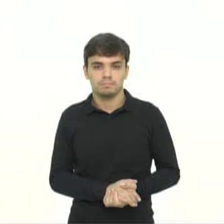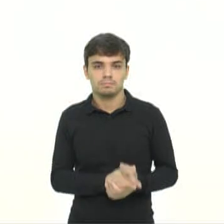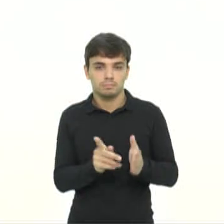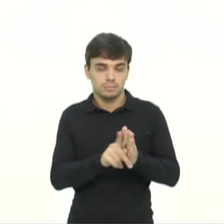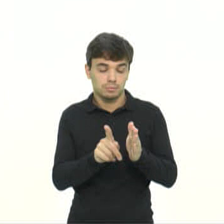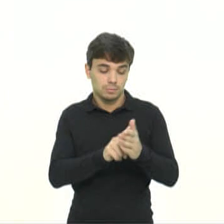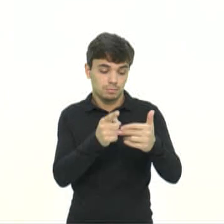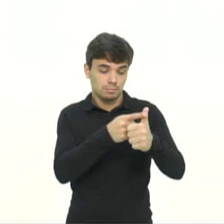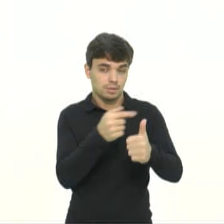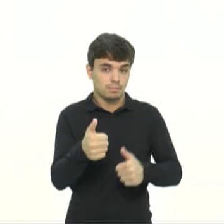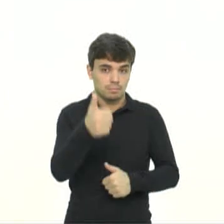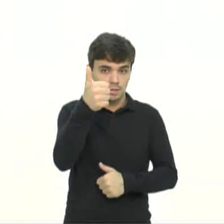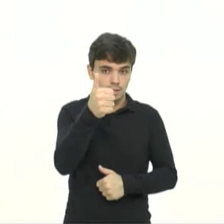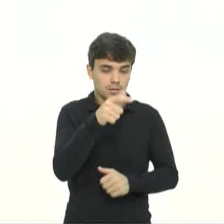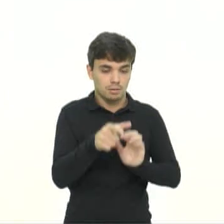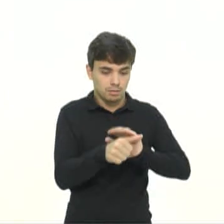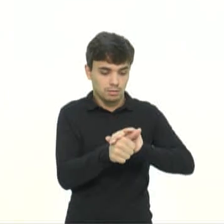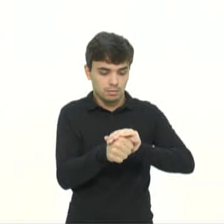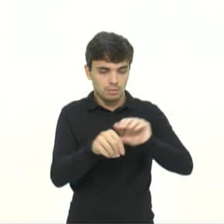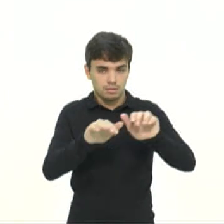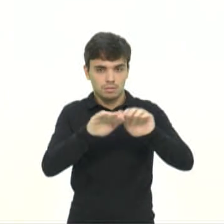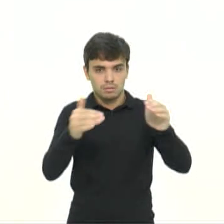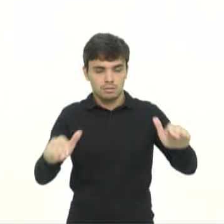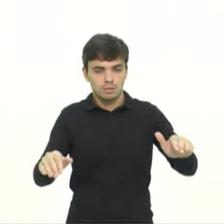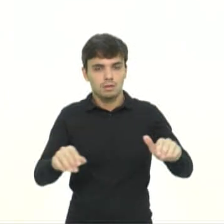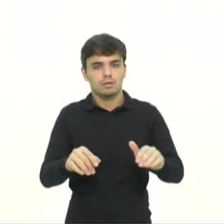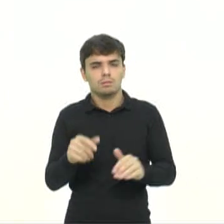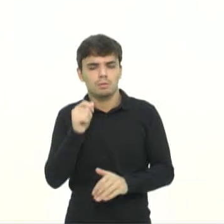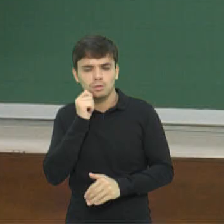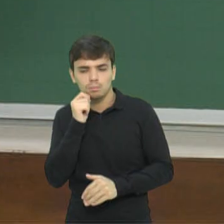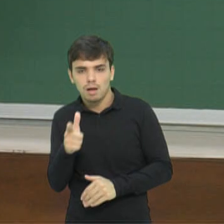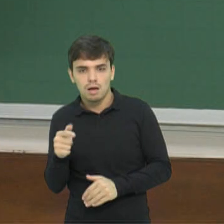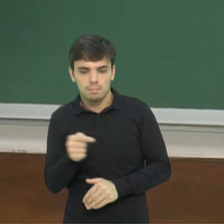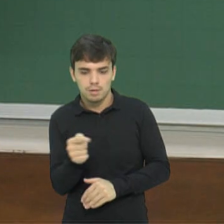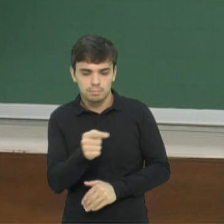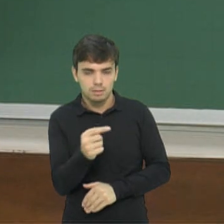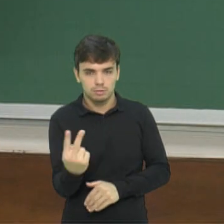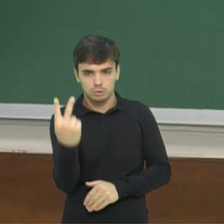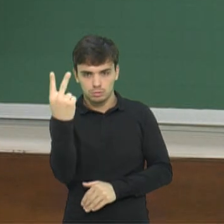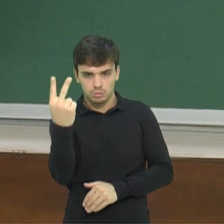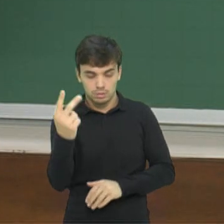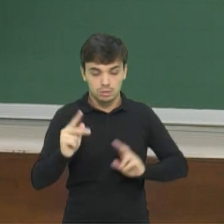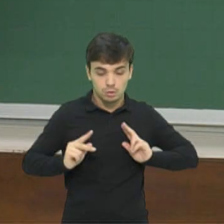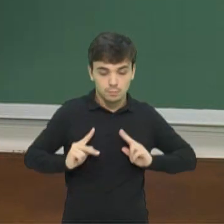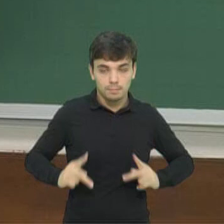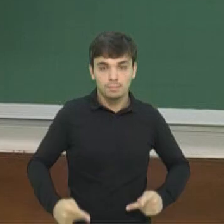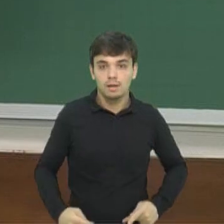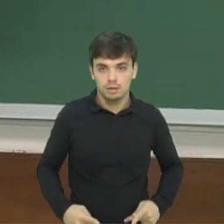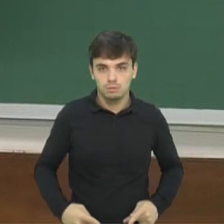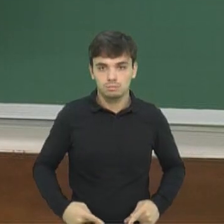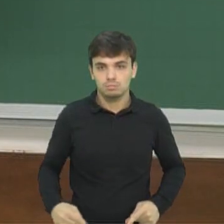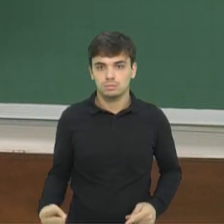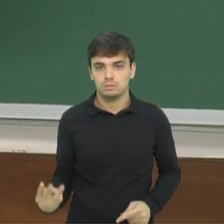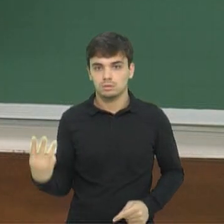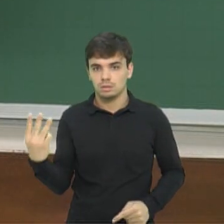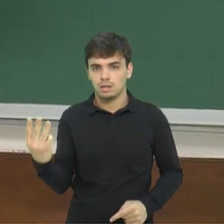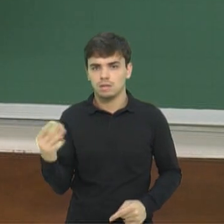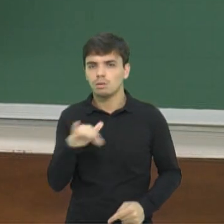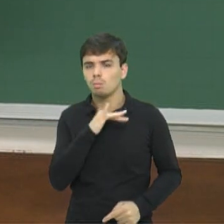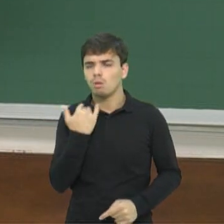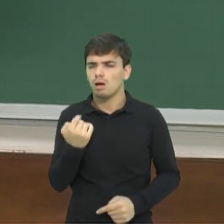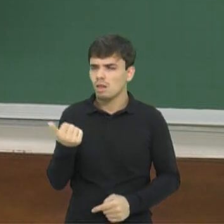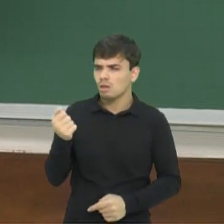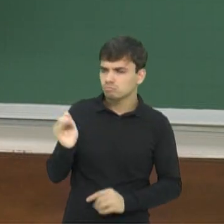tartarugas marinhas, roedores mais ou menos instável ao longo de todo o ciclo de vida e seres humanos que morrem muito mais lá